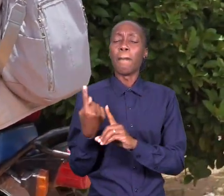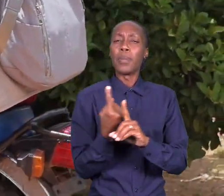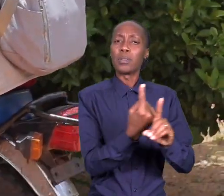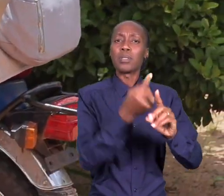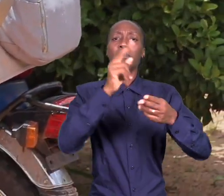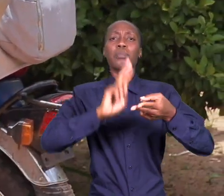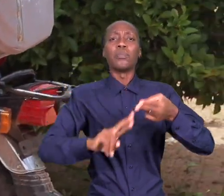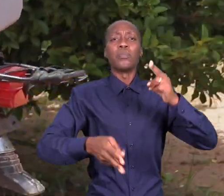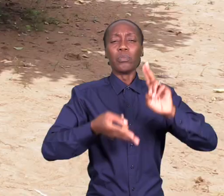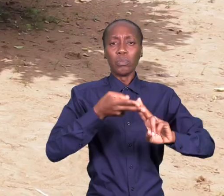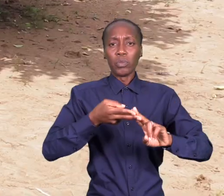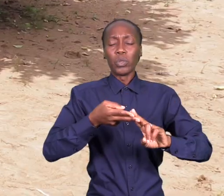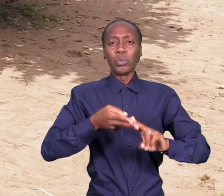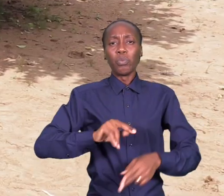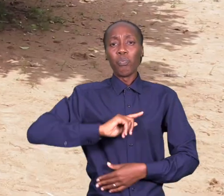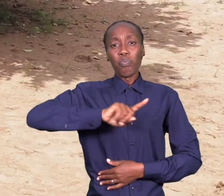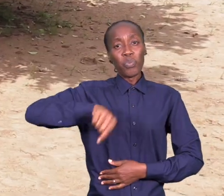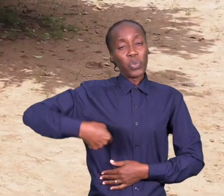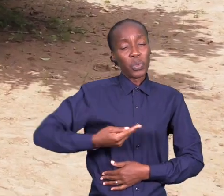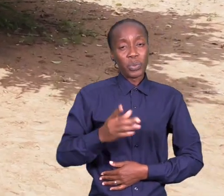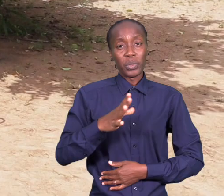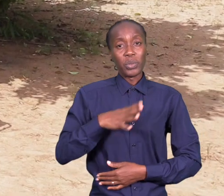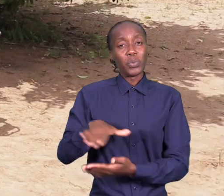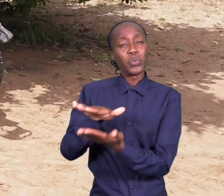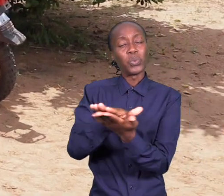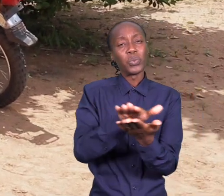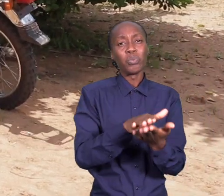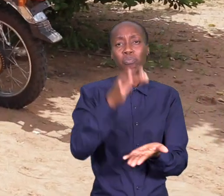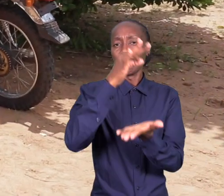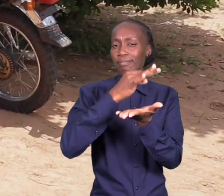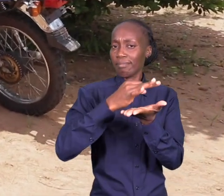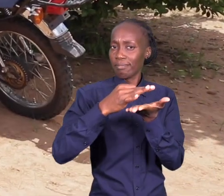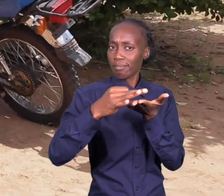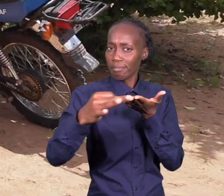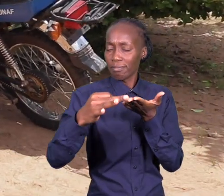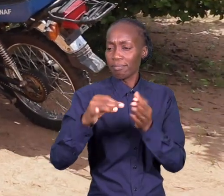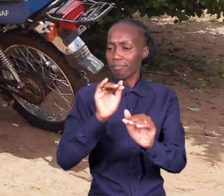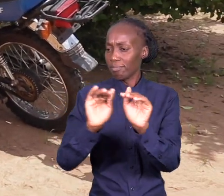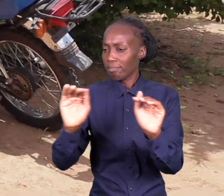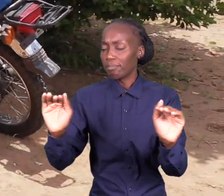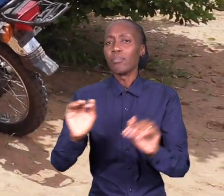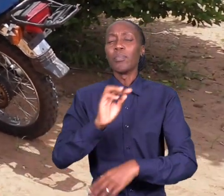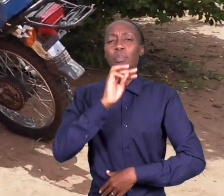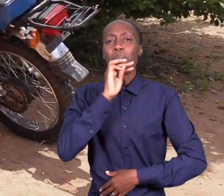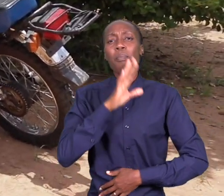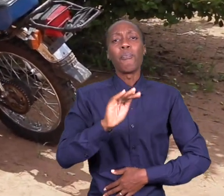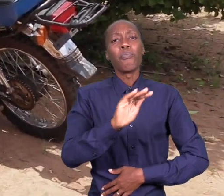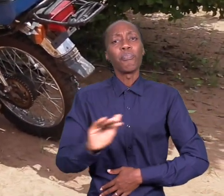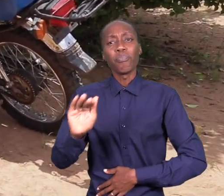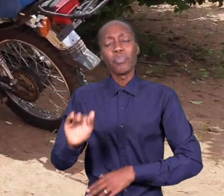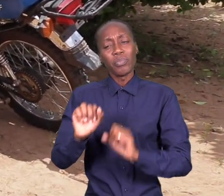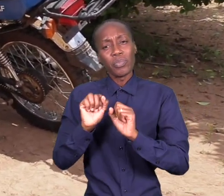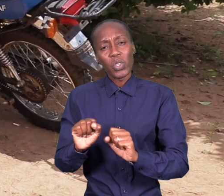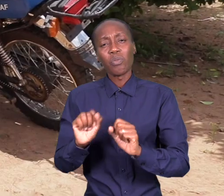encontro, eles aparecem. Nós, como agente de higiene e saneamento, mobilizamos as mães, a comunidade